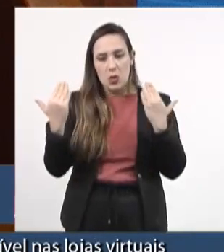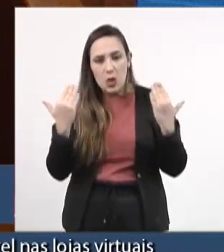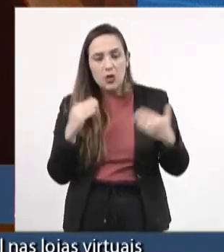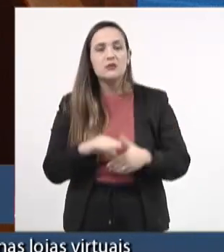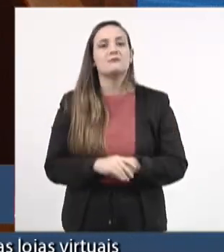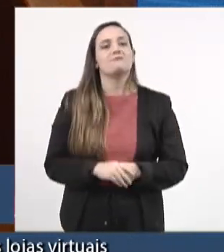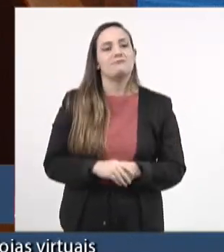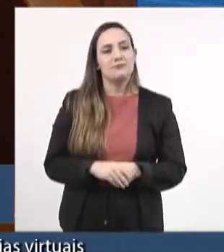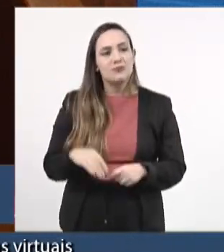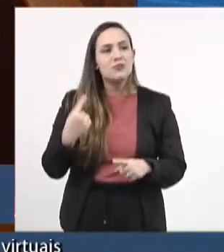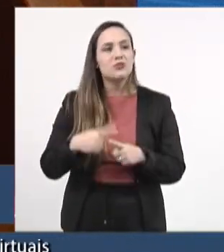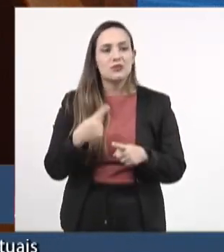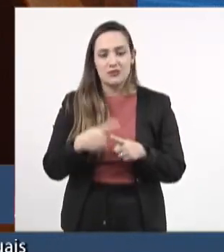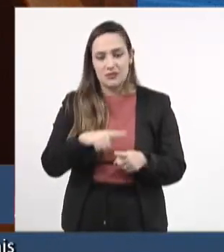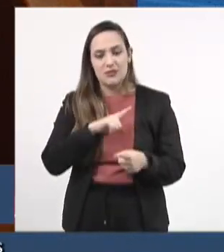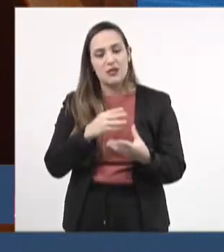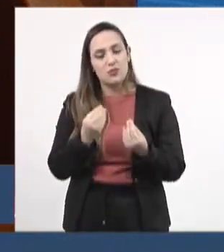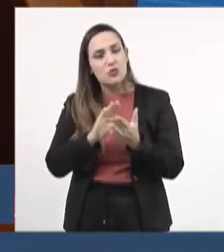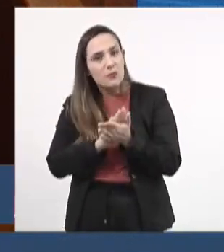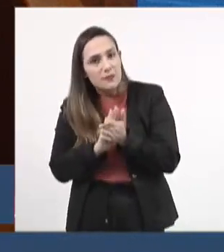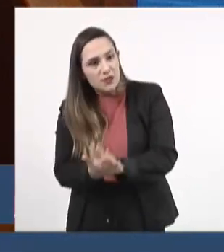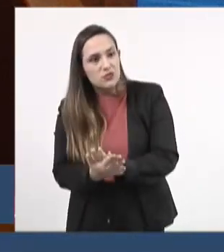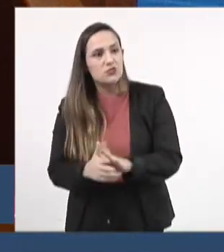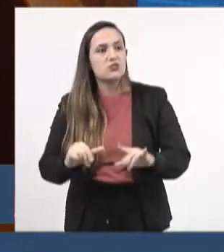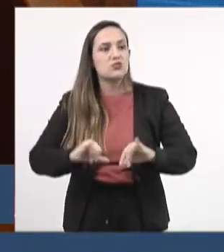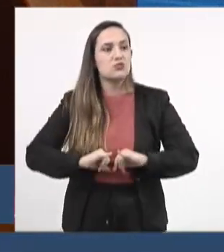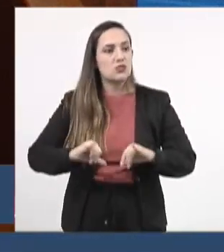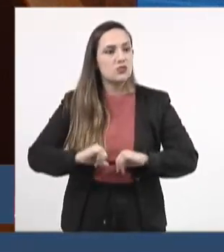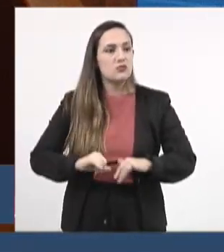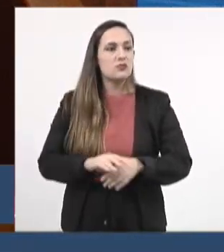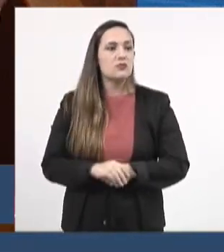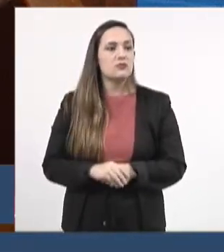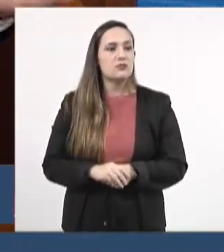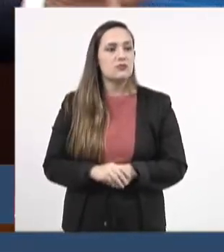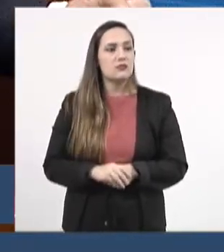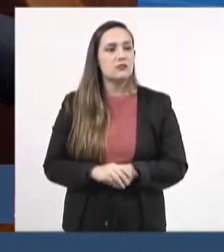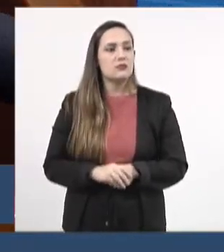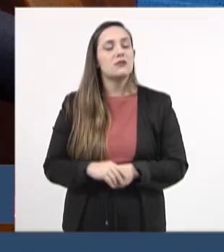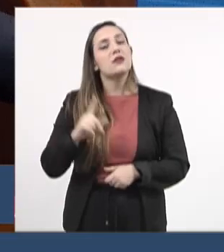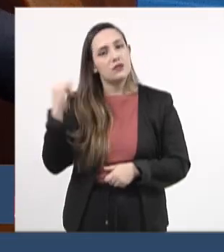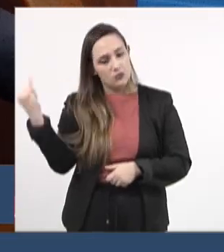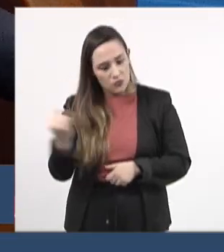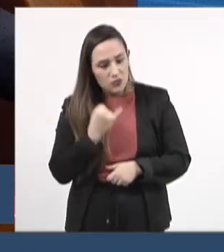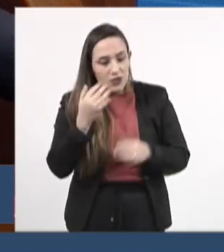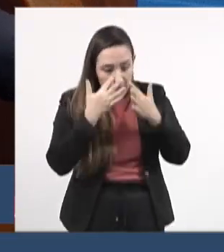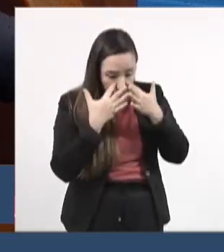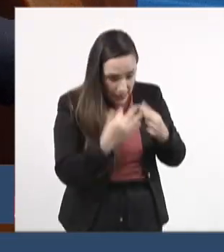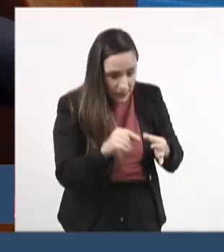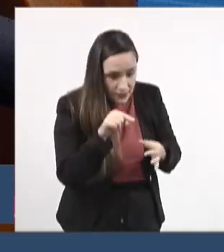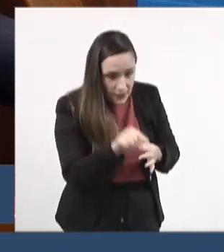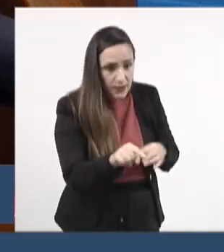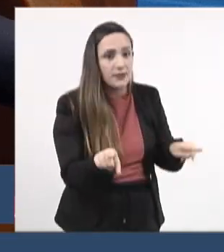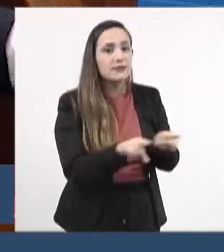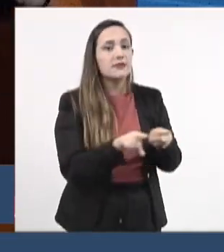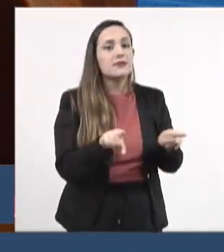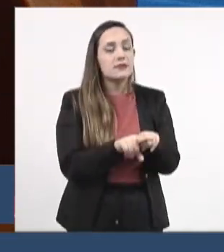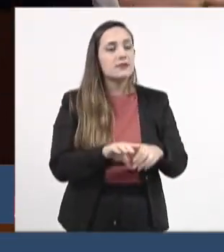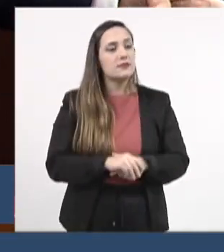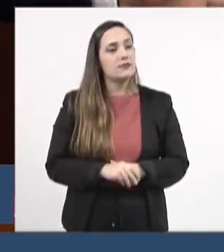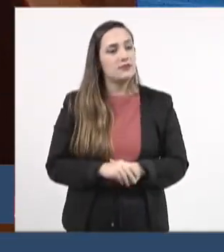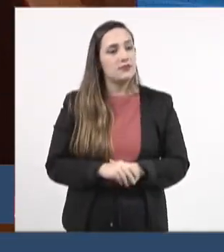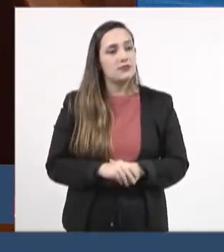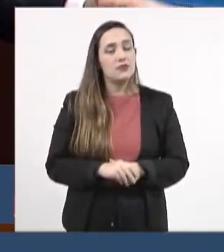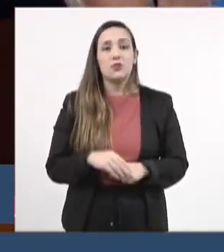tanto preconceito que elas sofrem, é importante vocês ouvirem o lado delas também, porque